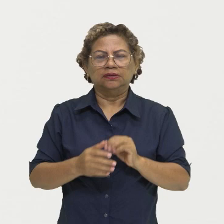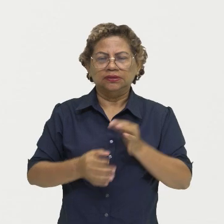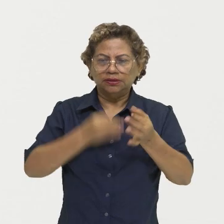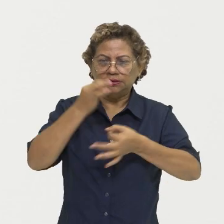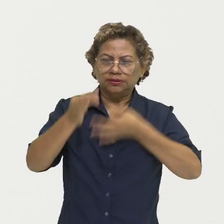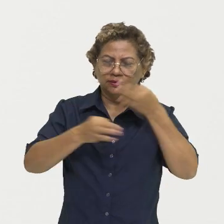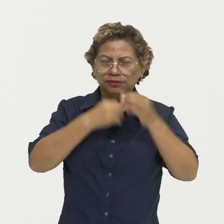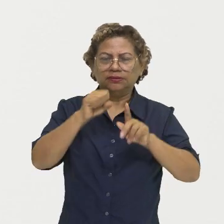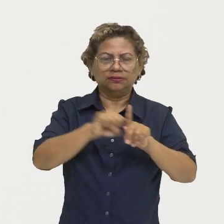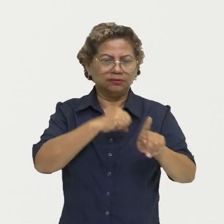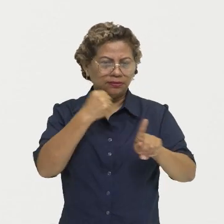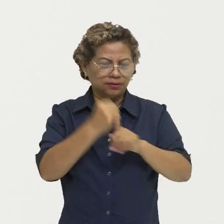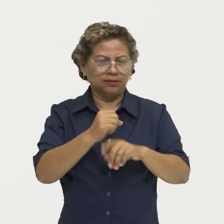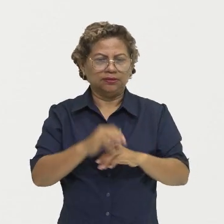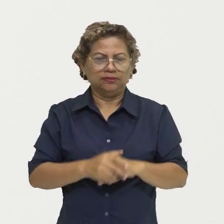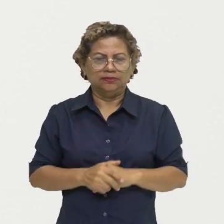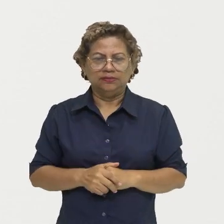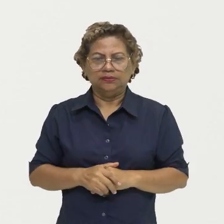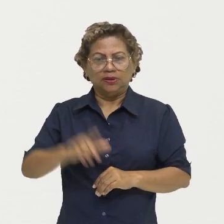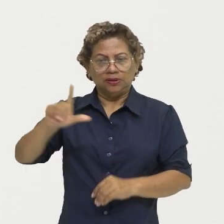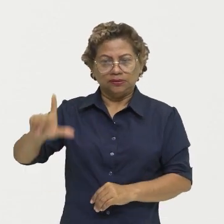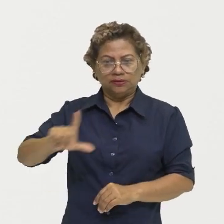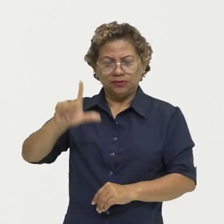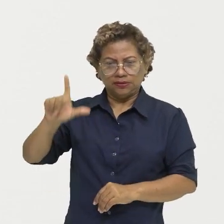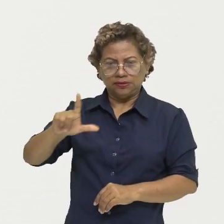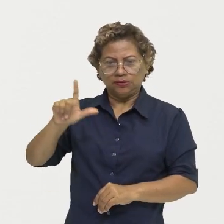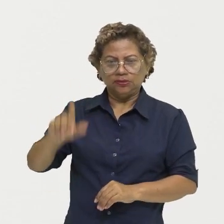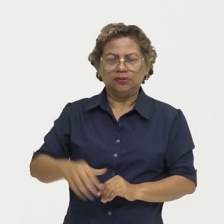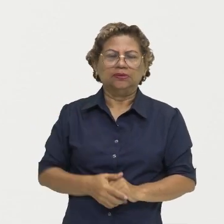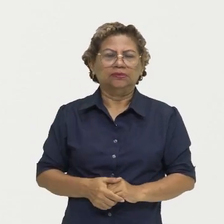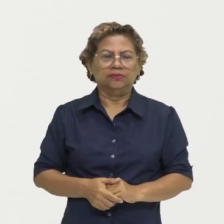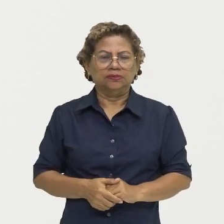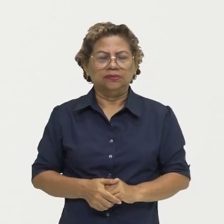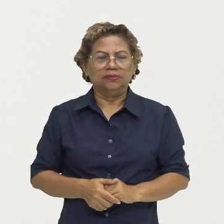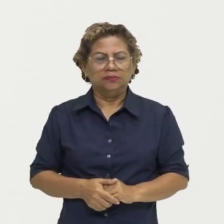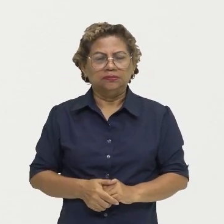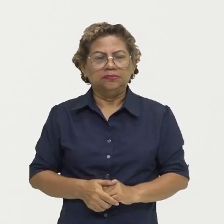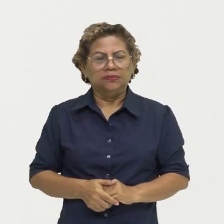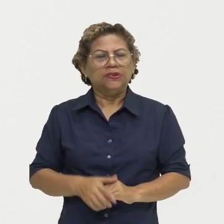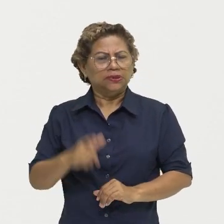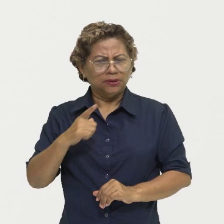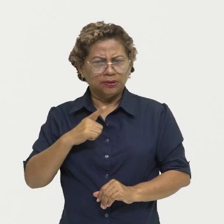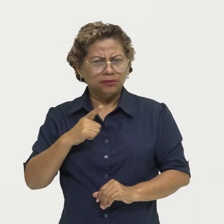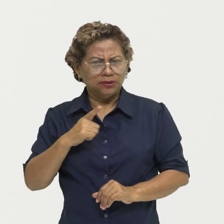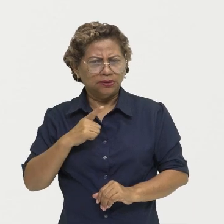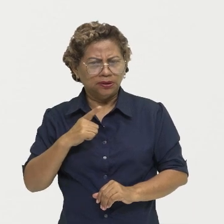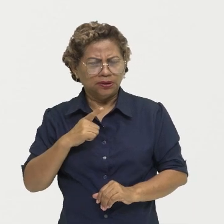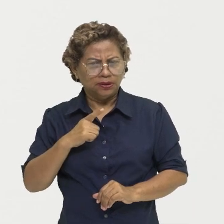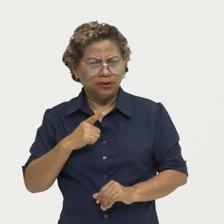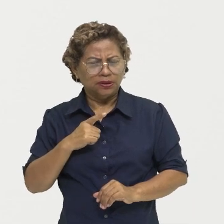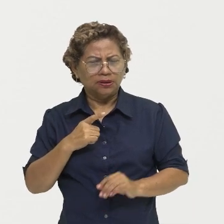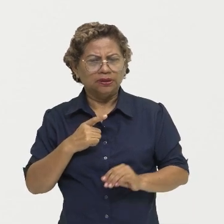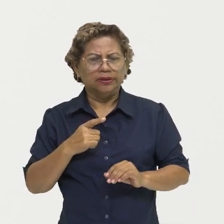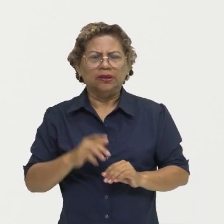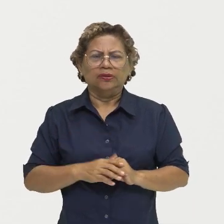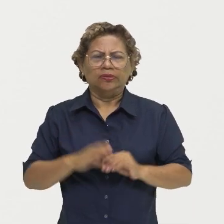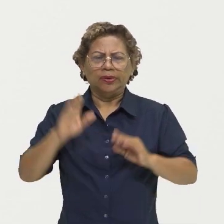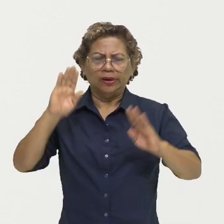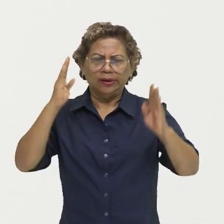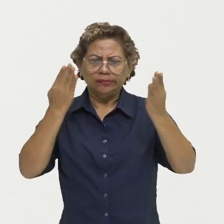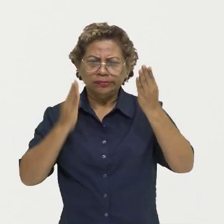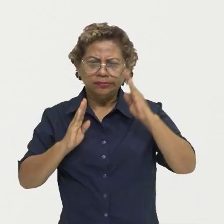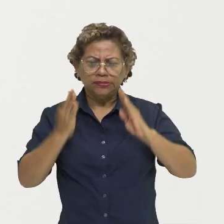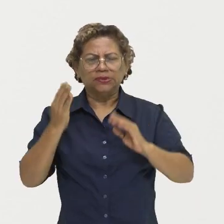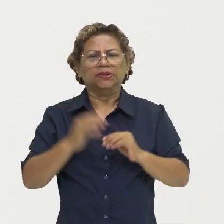sociais. Então, a literatura, o texto literário, ele pode ter essa função de fazer uma análise, olhar a realidade, fazer